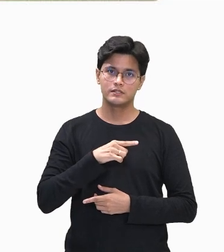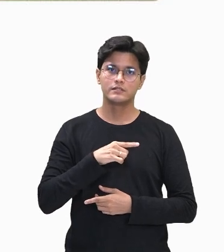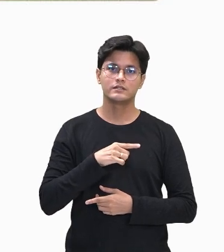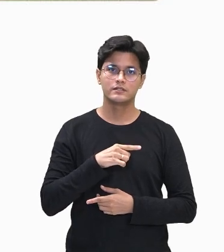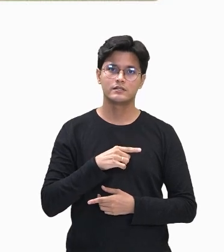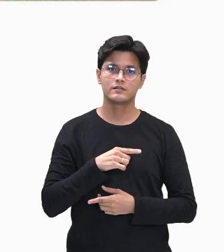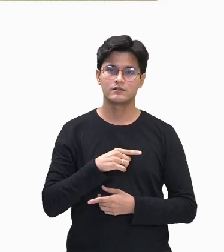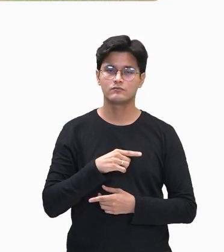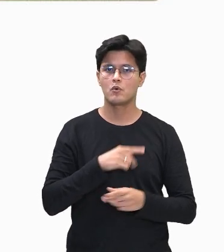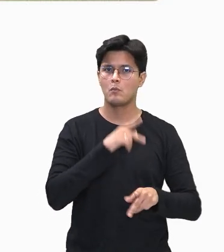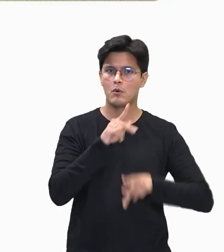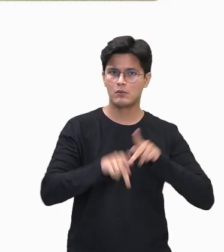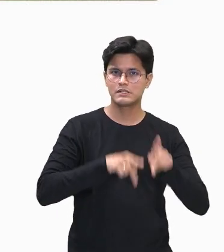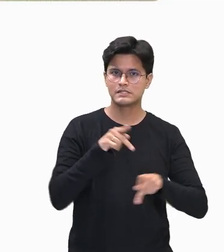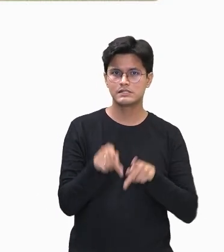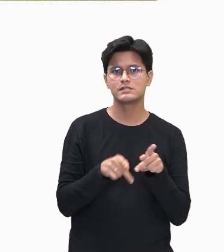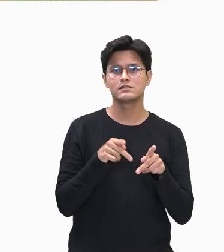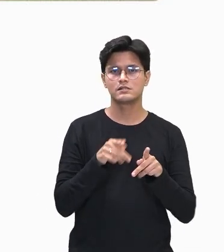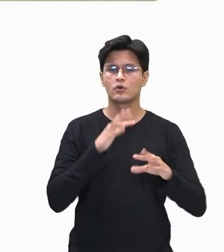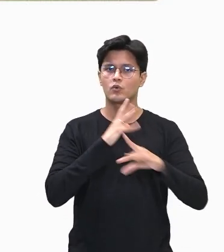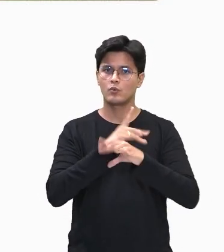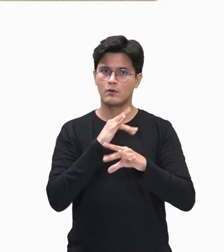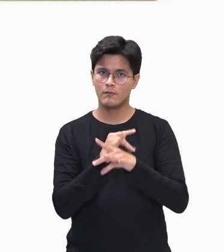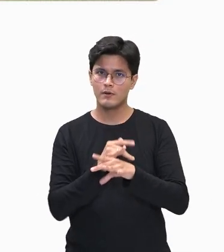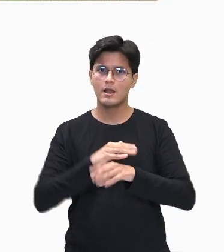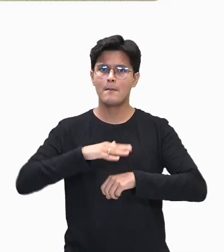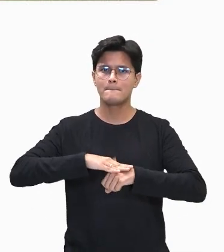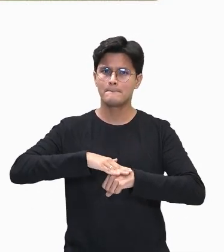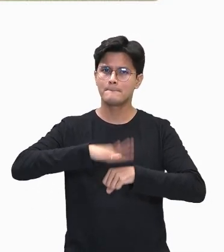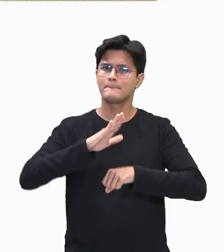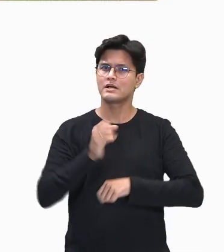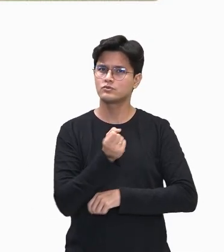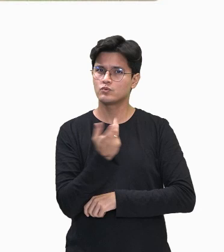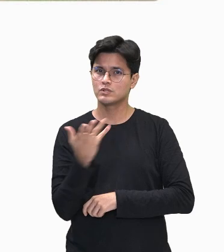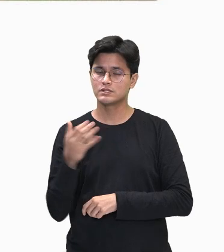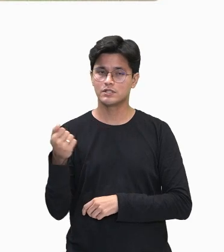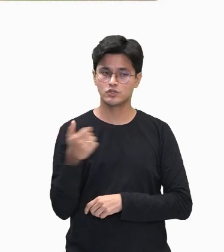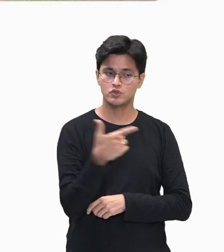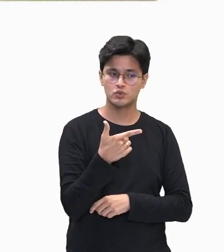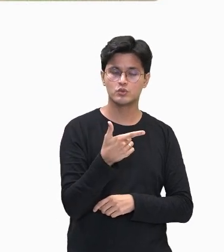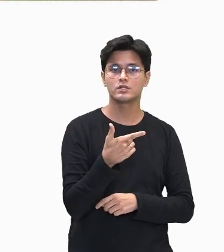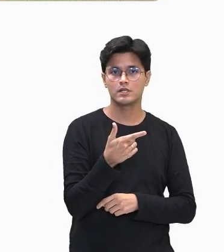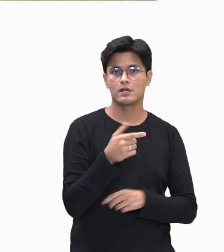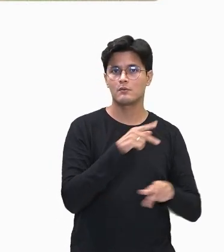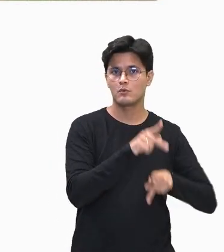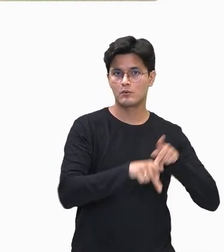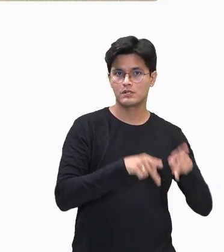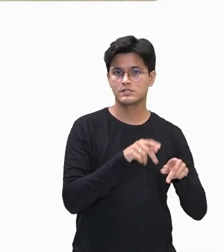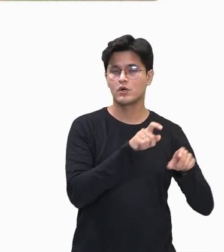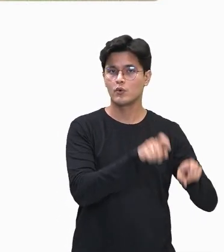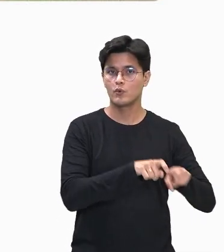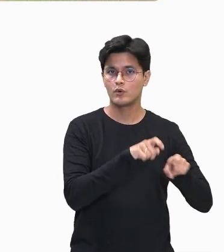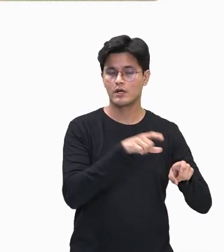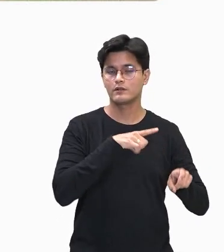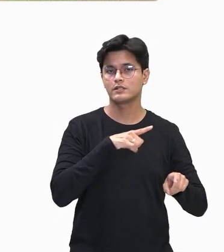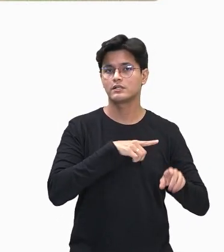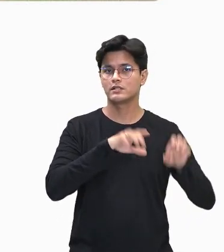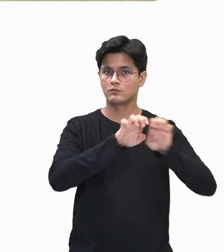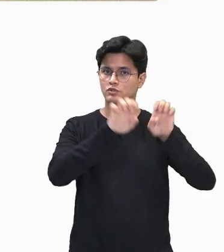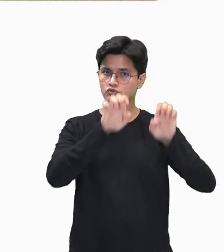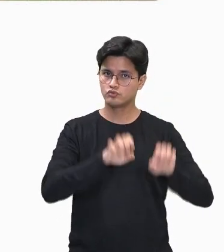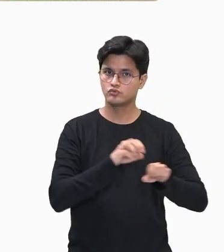população rural. A cidade do Rio de Janeiro, ela vai ter uma infraestrutura aí bastante desenvolvida,